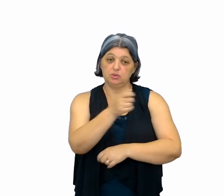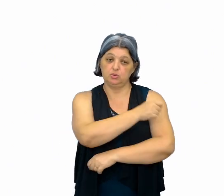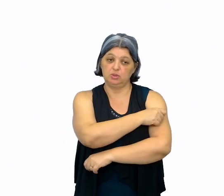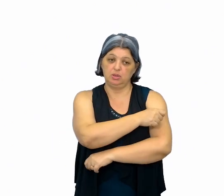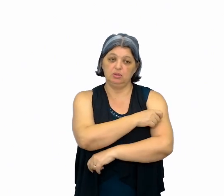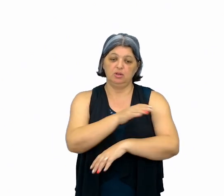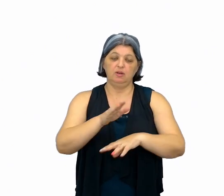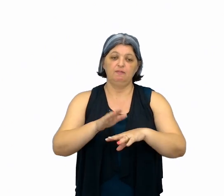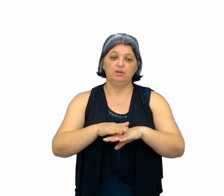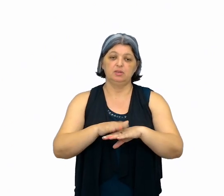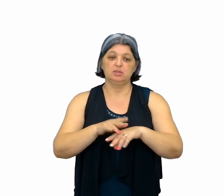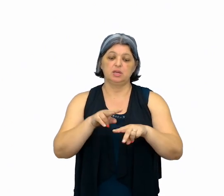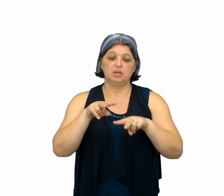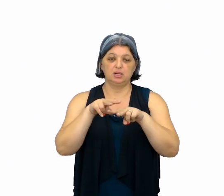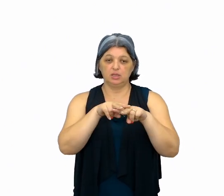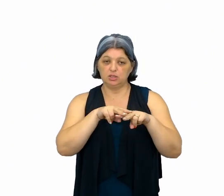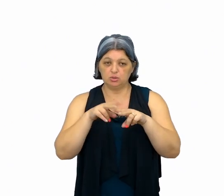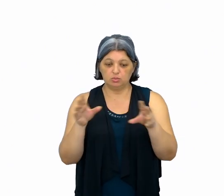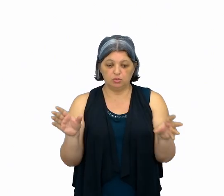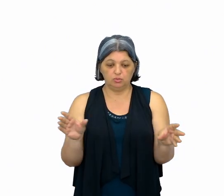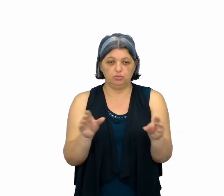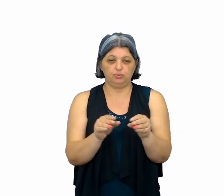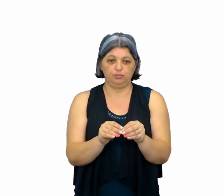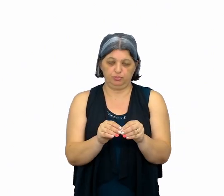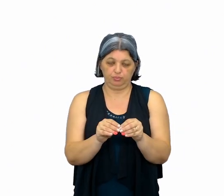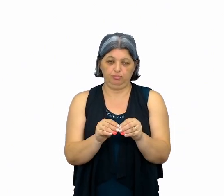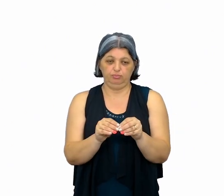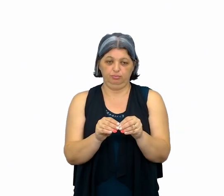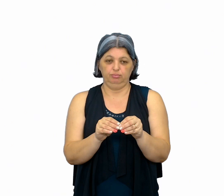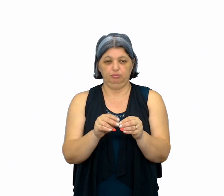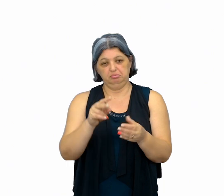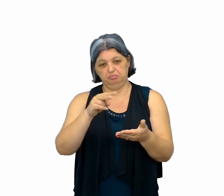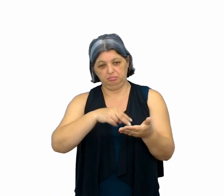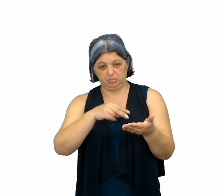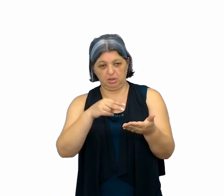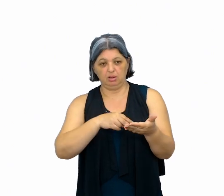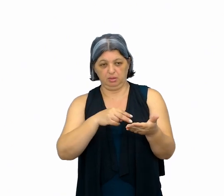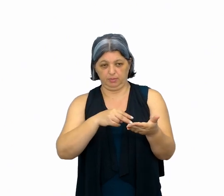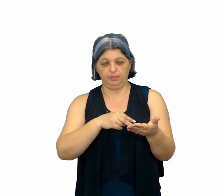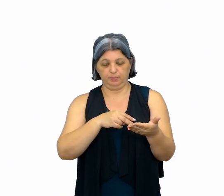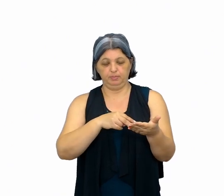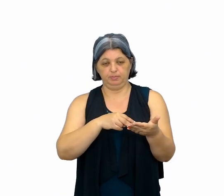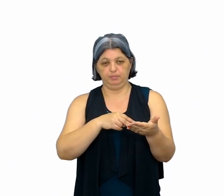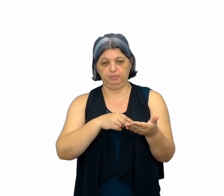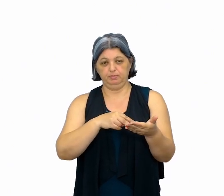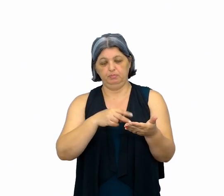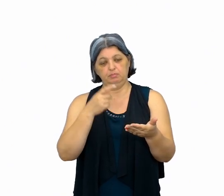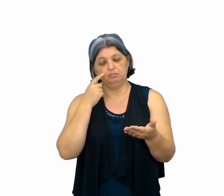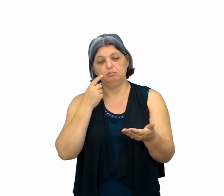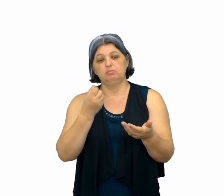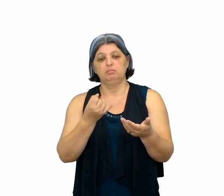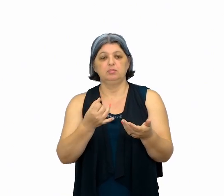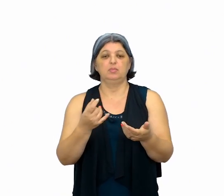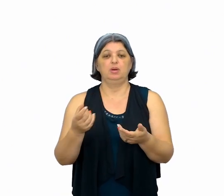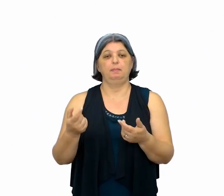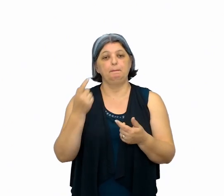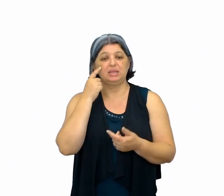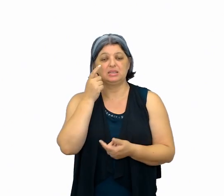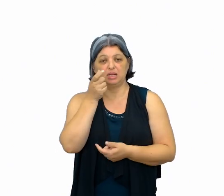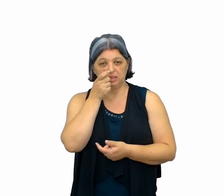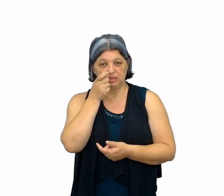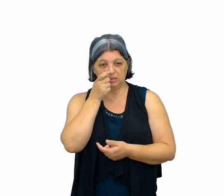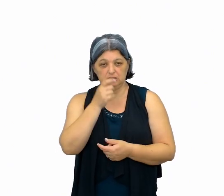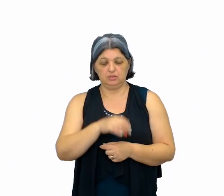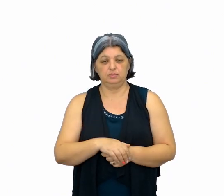resumo, uma síntese do que leram, ou do que lerão, né? Sobre esse ponto, se julgarem interessante.